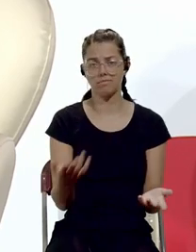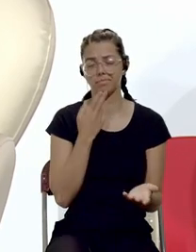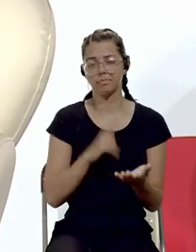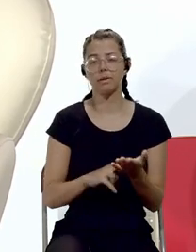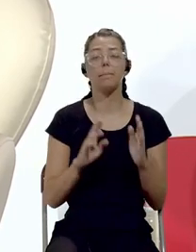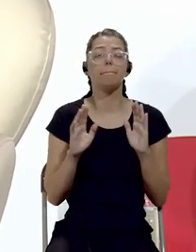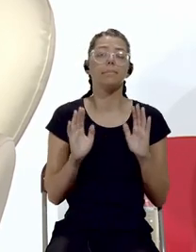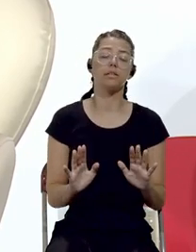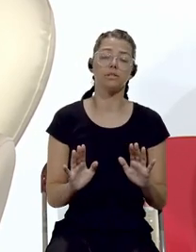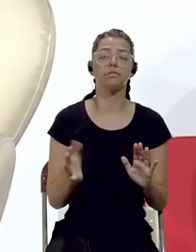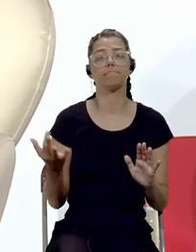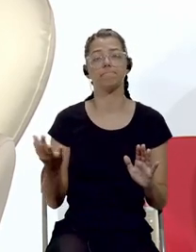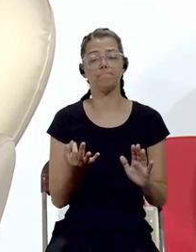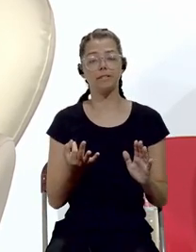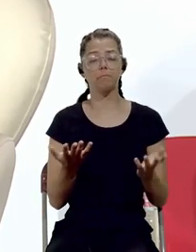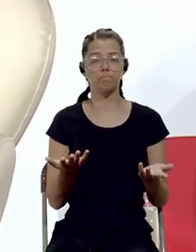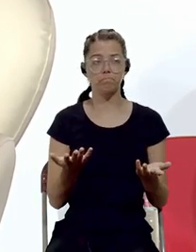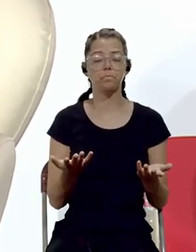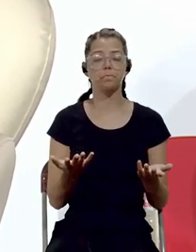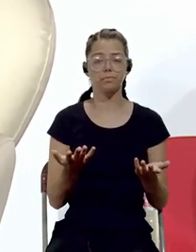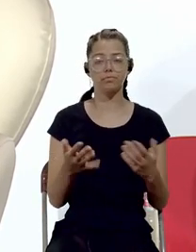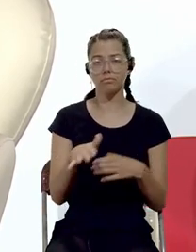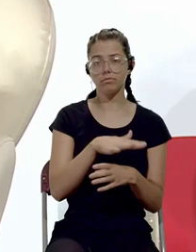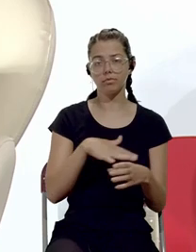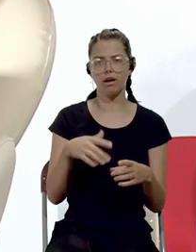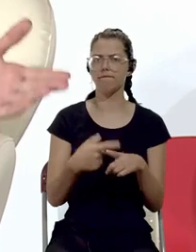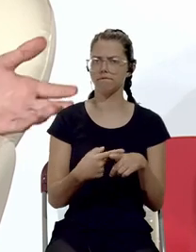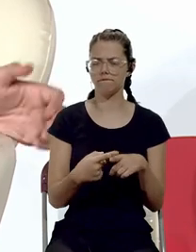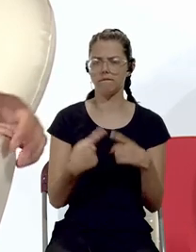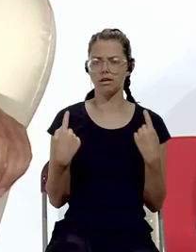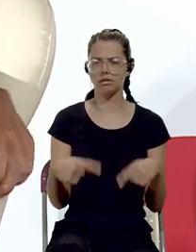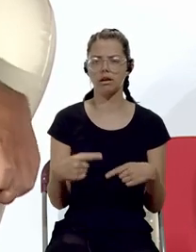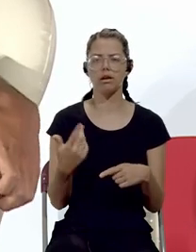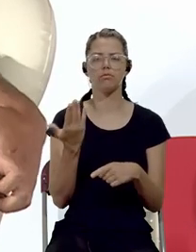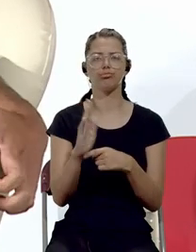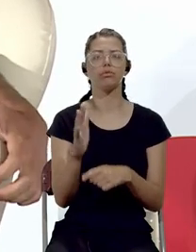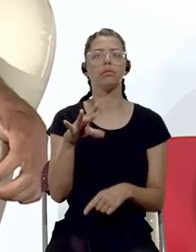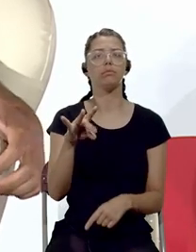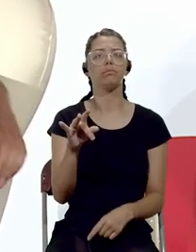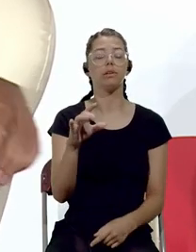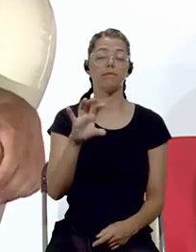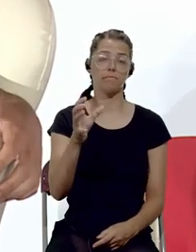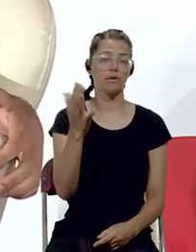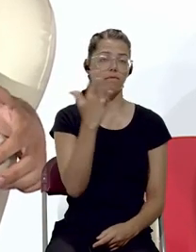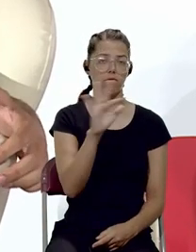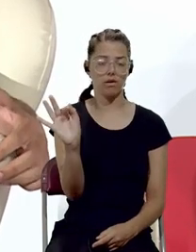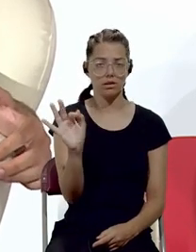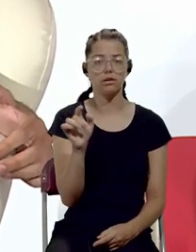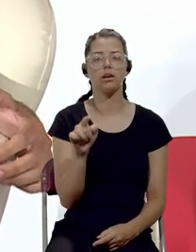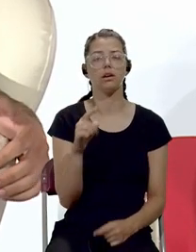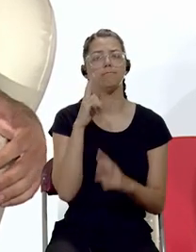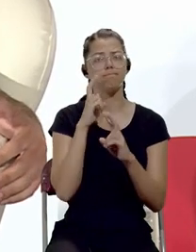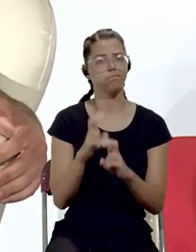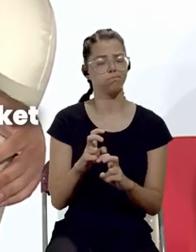Mas a verdade é que é um mercado que tem interesse. Temos o exemplo de em França, que de facto há um estudo